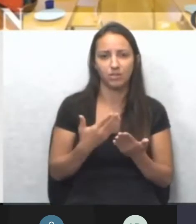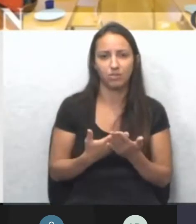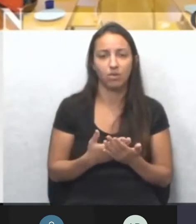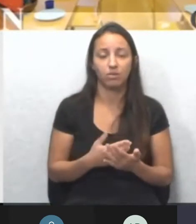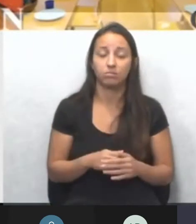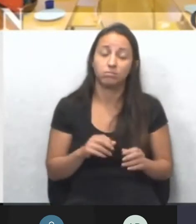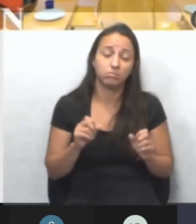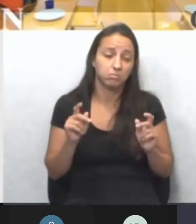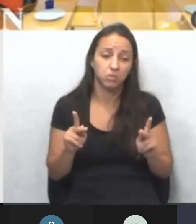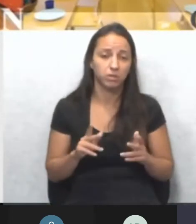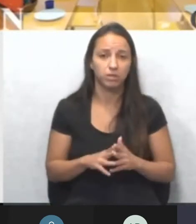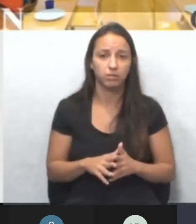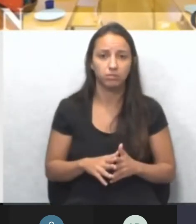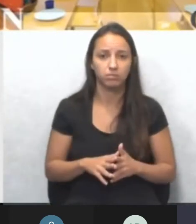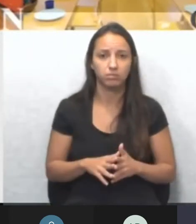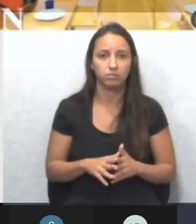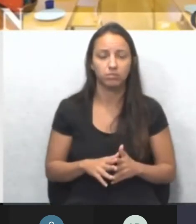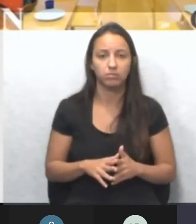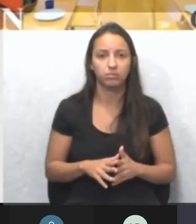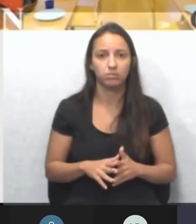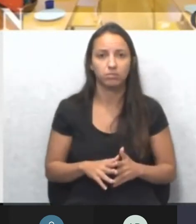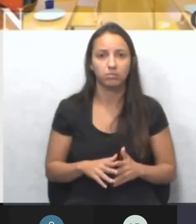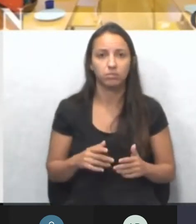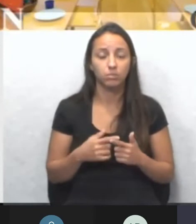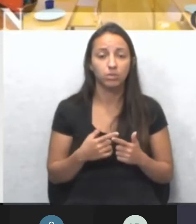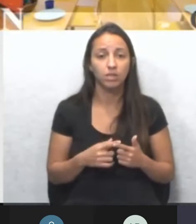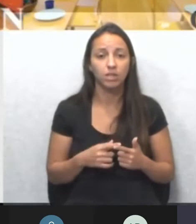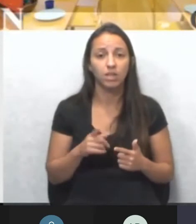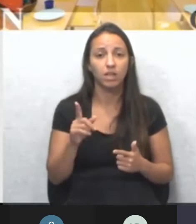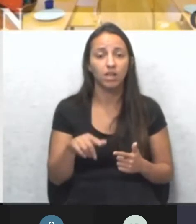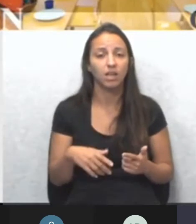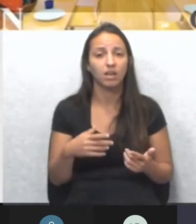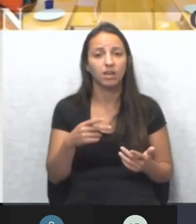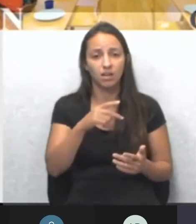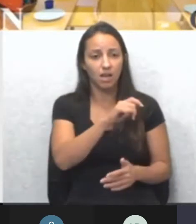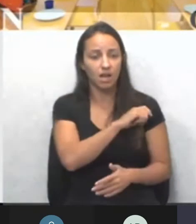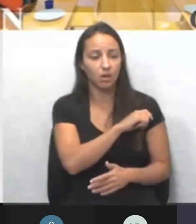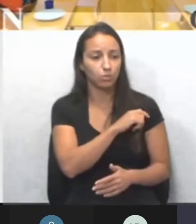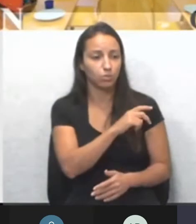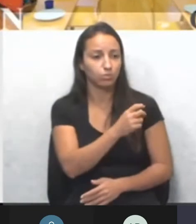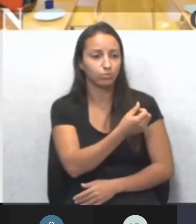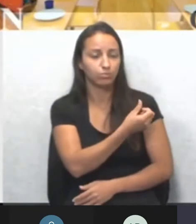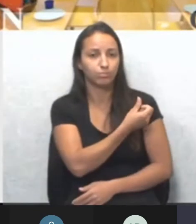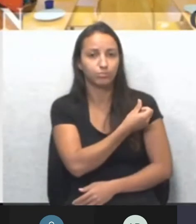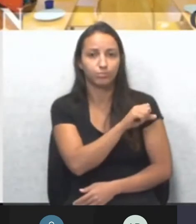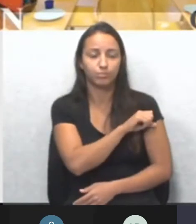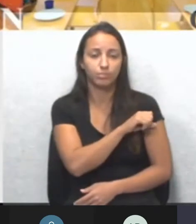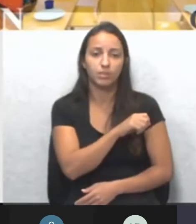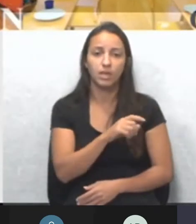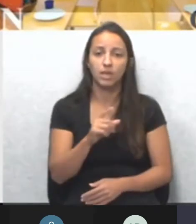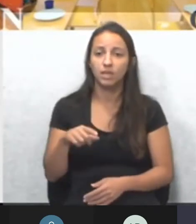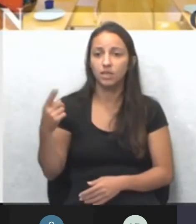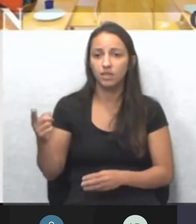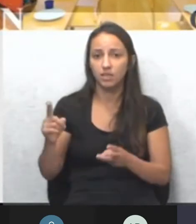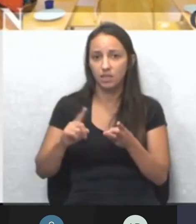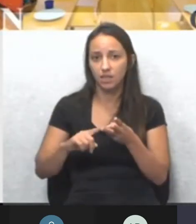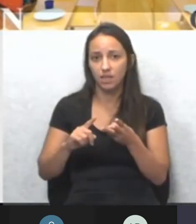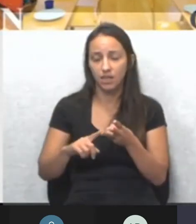tá bem? Ok, isso estava ok porque eram alunos de ensino fundamental e médio, e isso é destinado para a educação